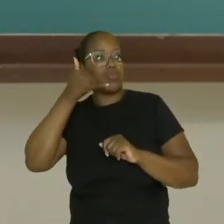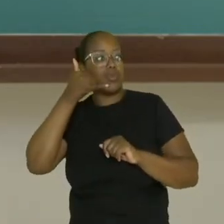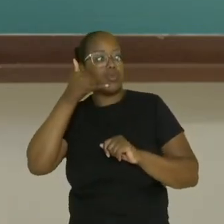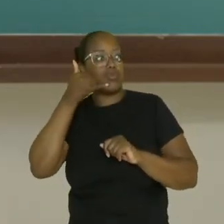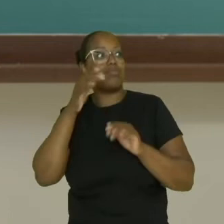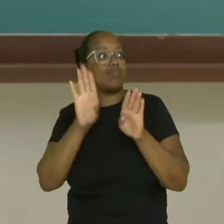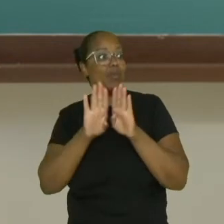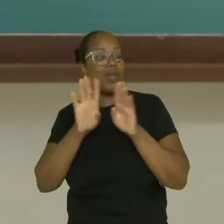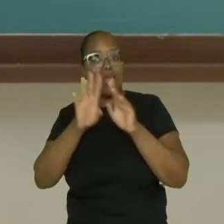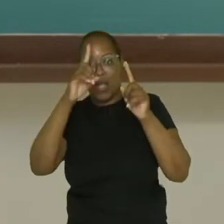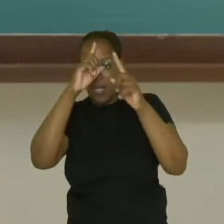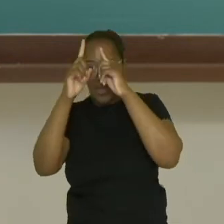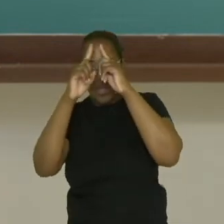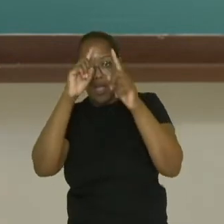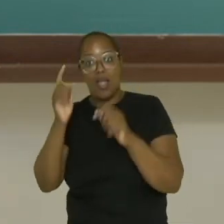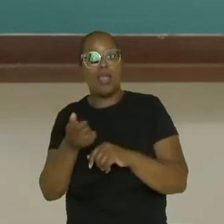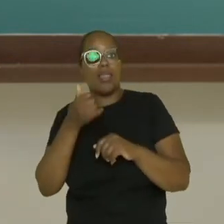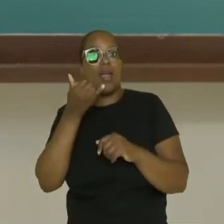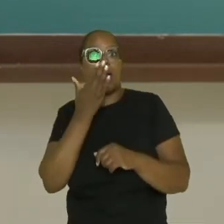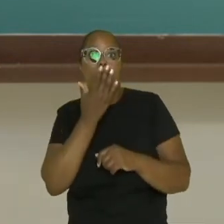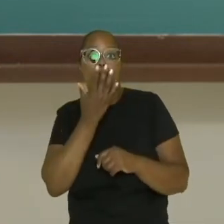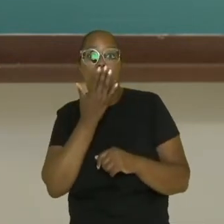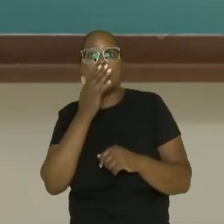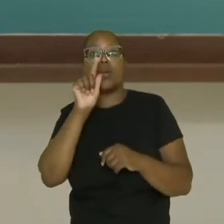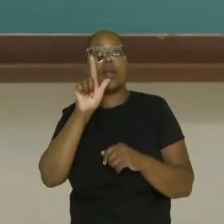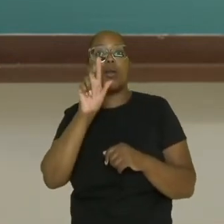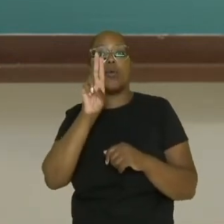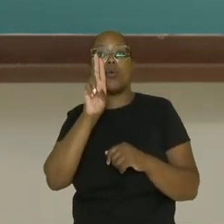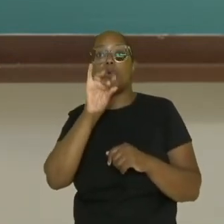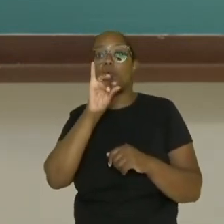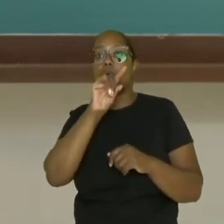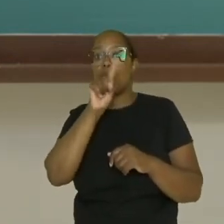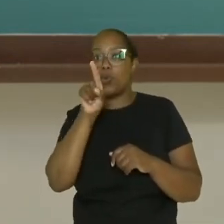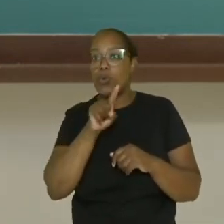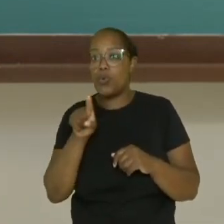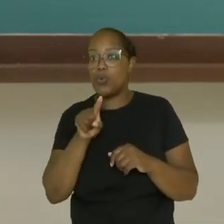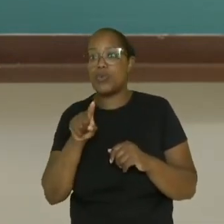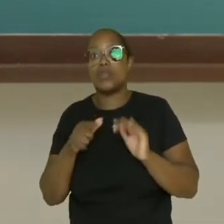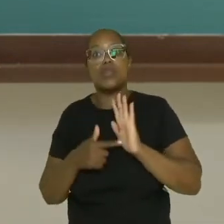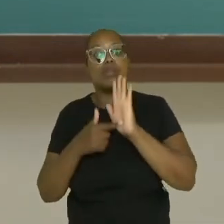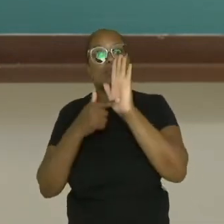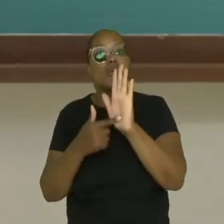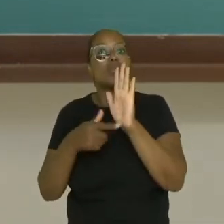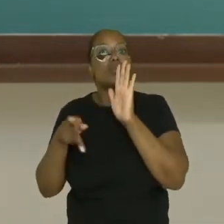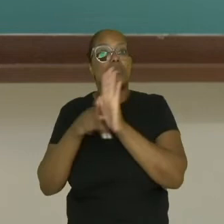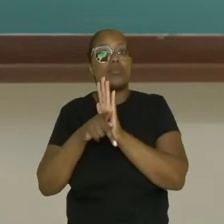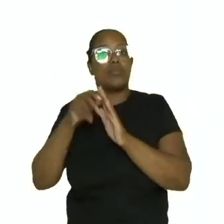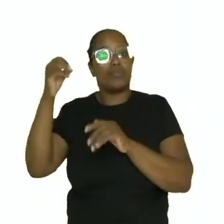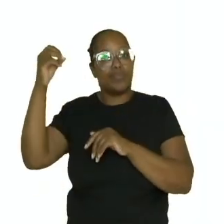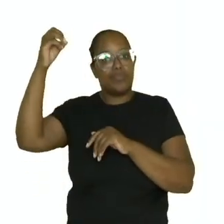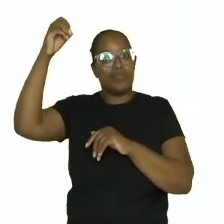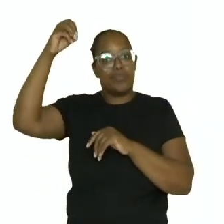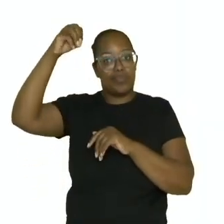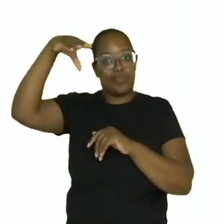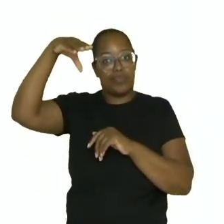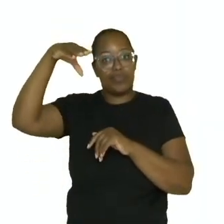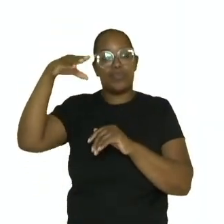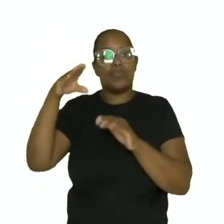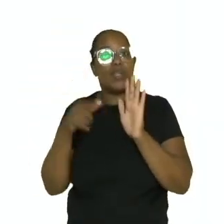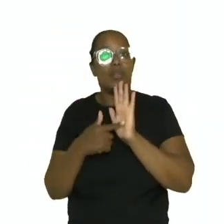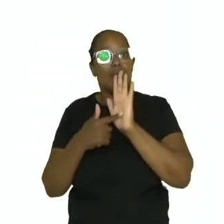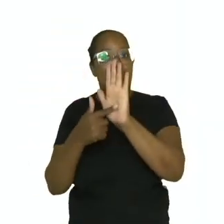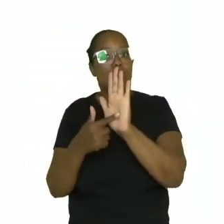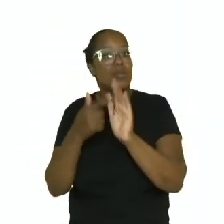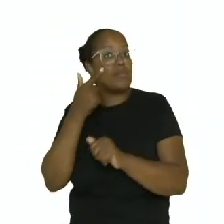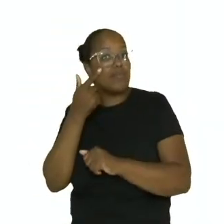da cor-luz, ou seja, aquela que é emitida pela emissão direta da luz. E aqui eu trouxe